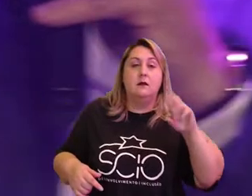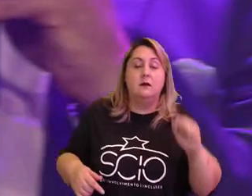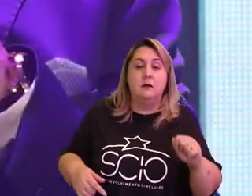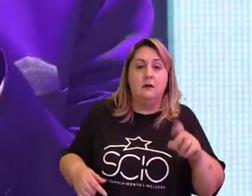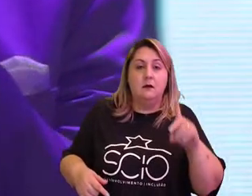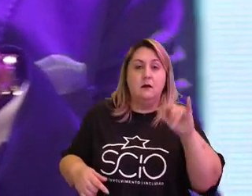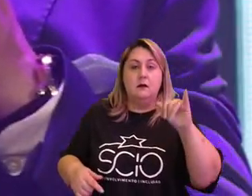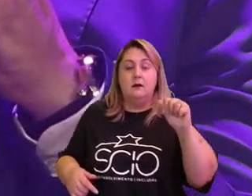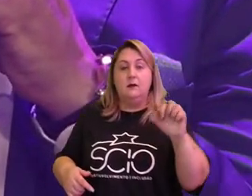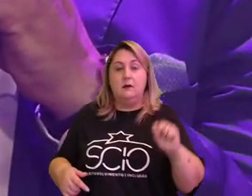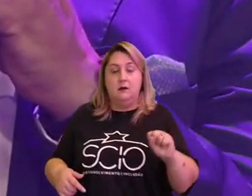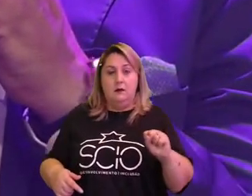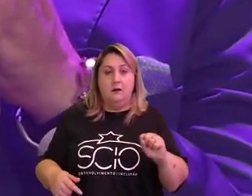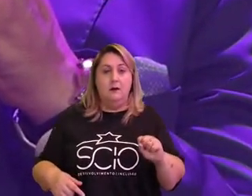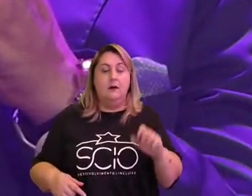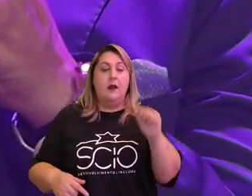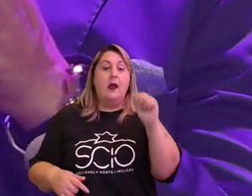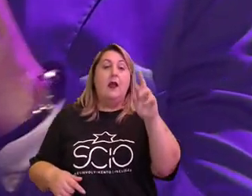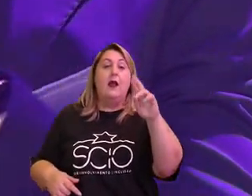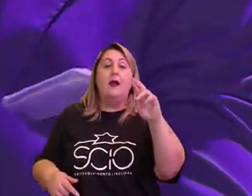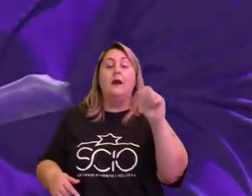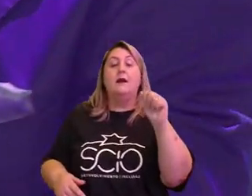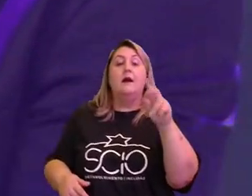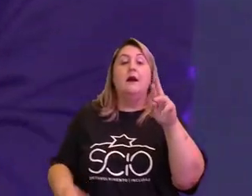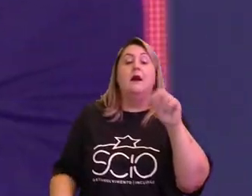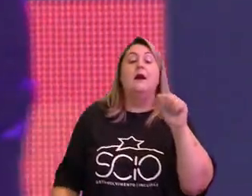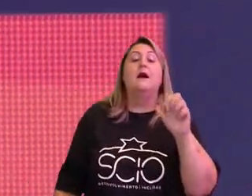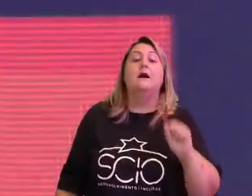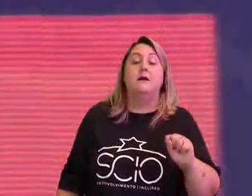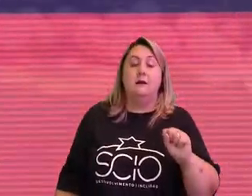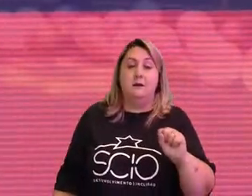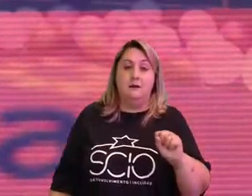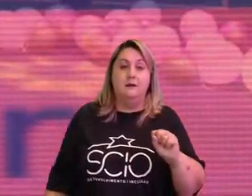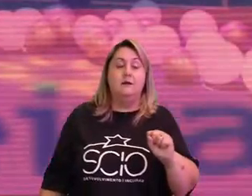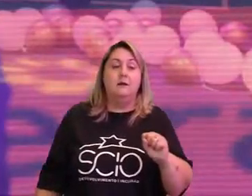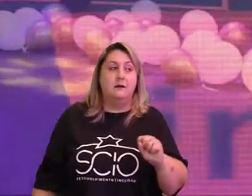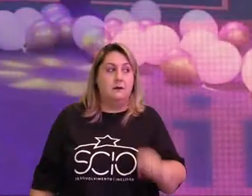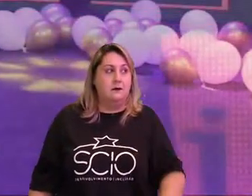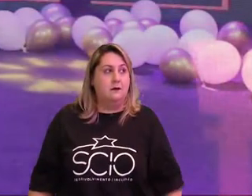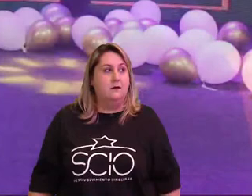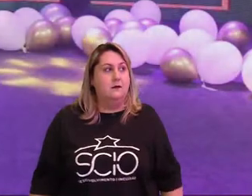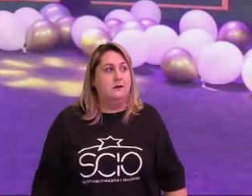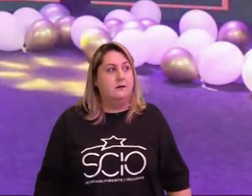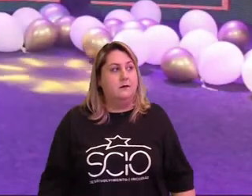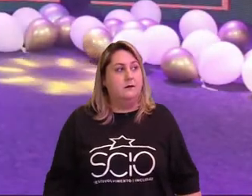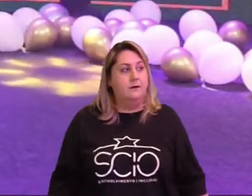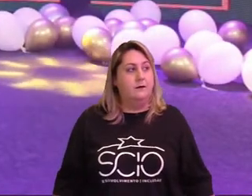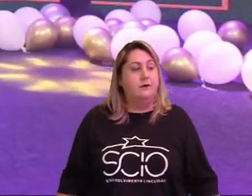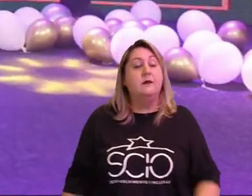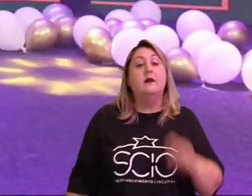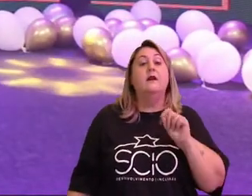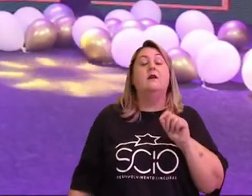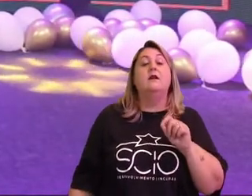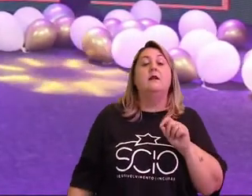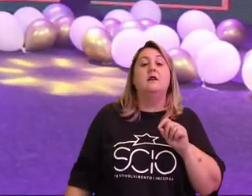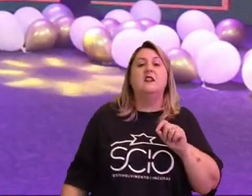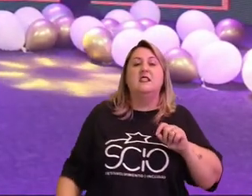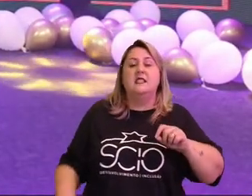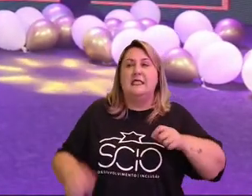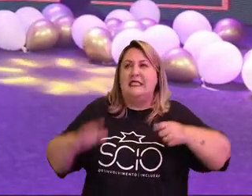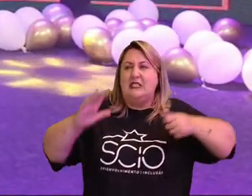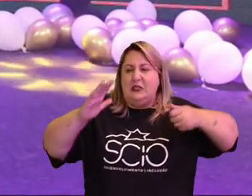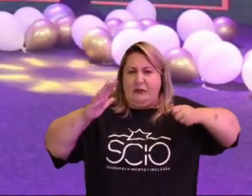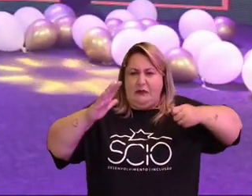Dias, de Araras. Parabéns, Alessandra. Alessandra Dias, de Araras. E agora a